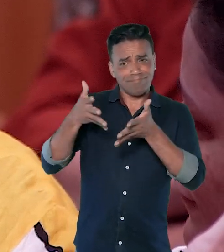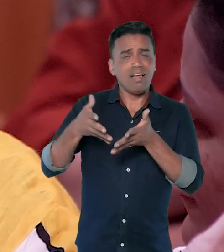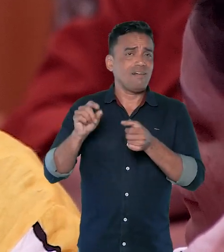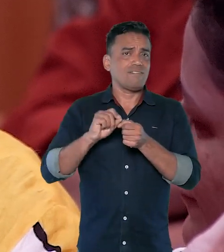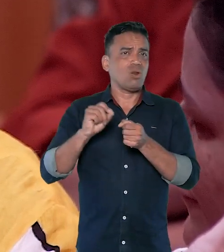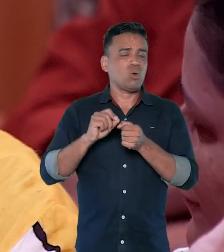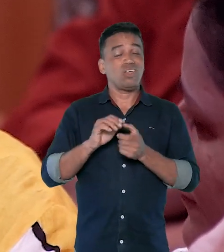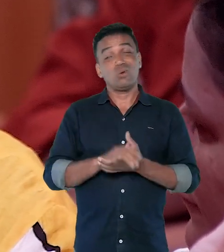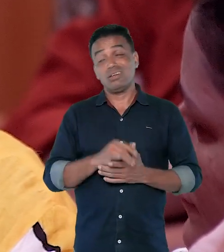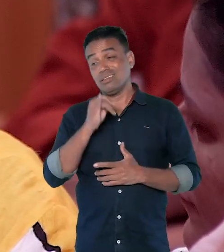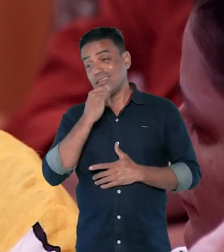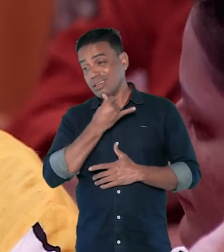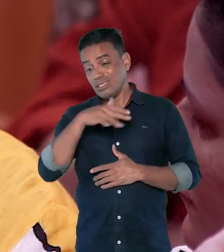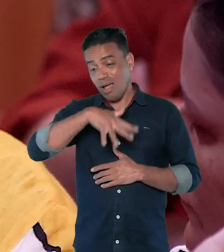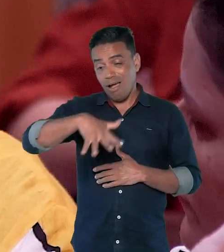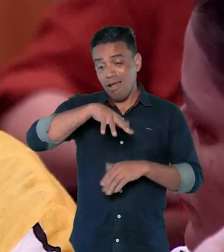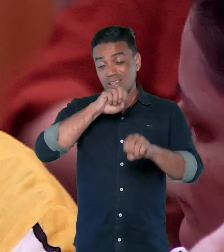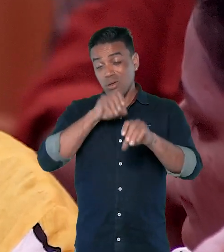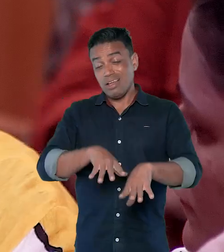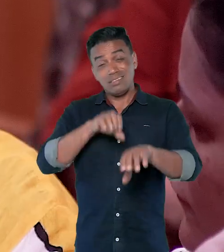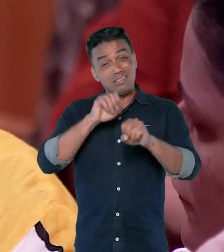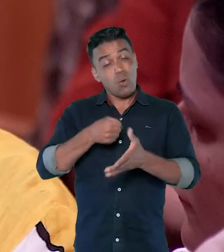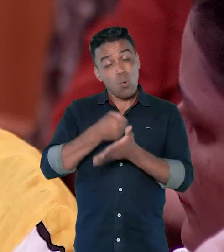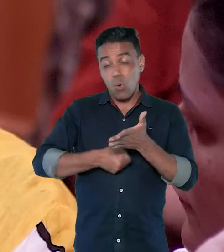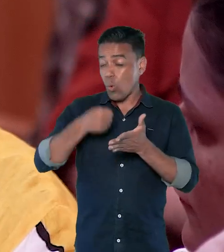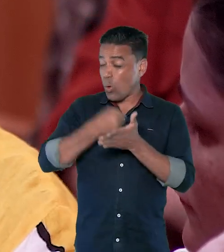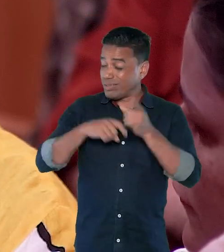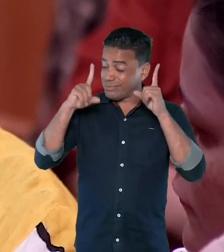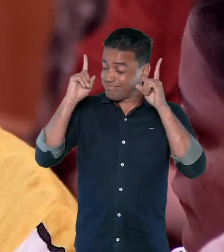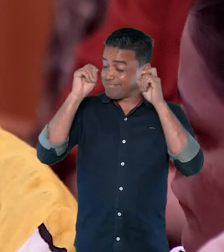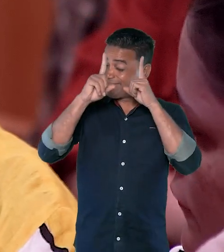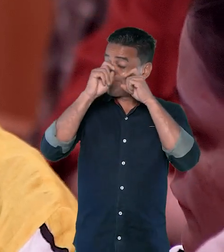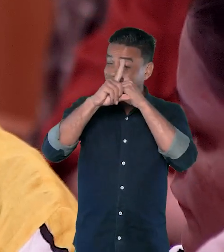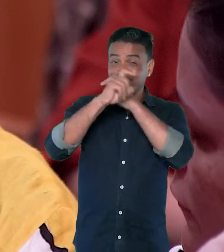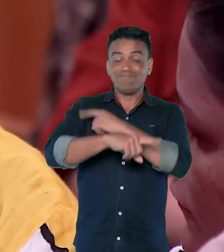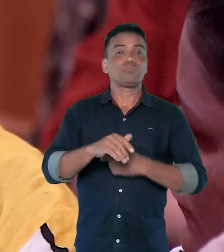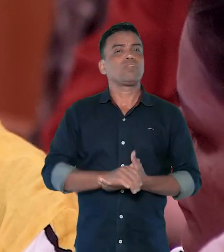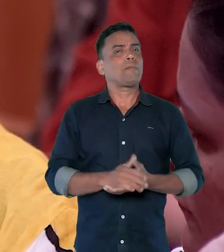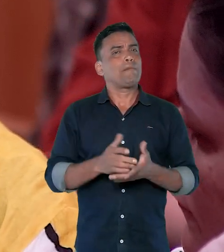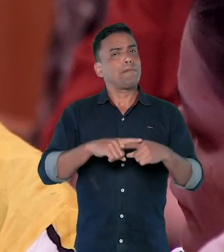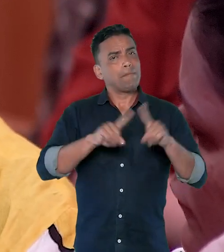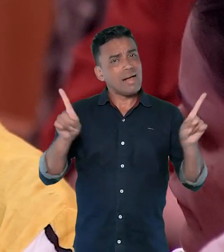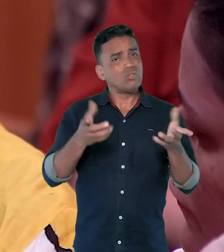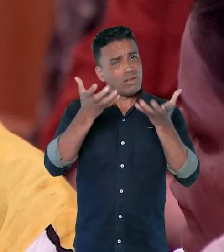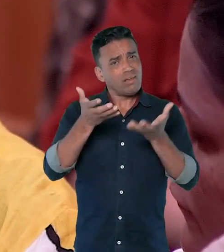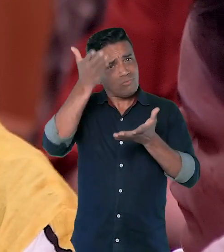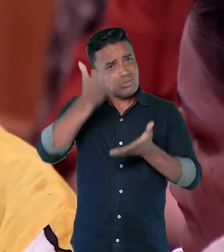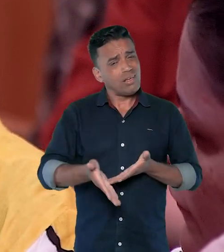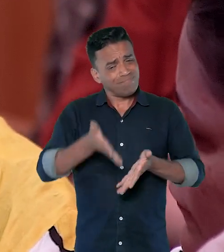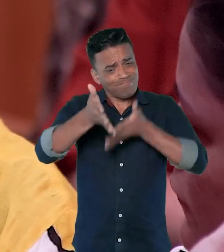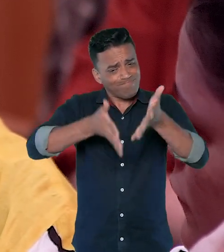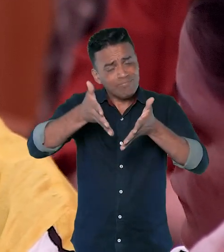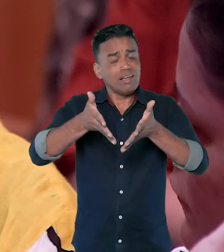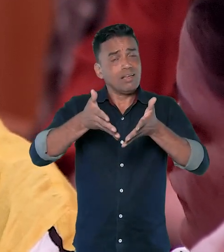pouco desanimada com a educação, tá difícil essa luta. Mas eu queria saber de você, de